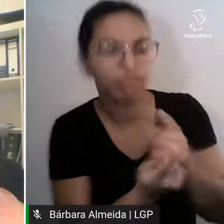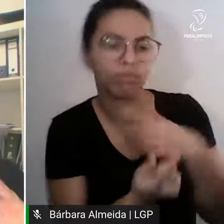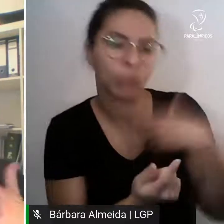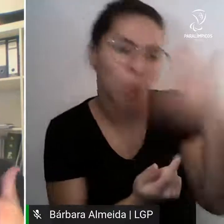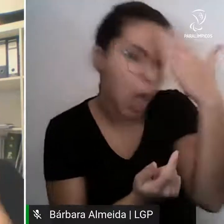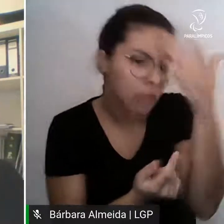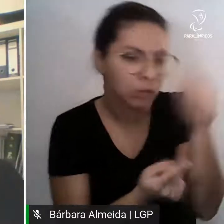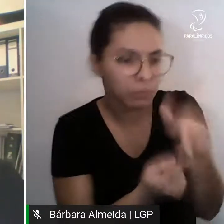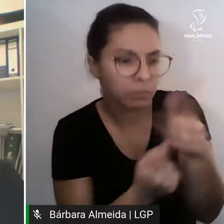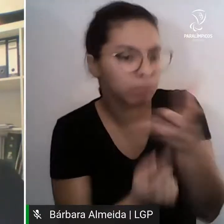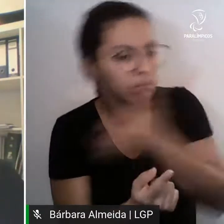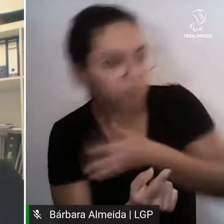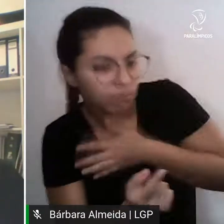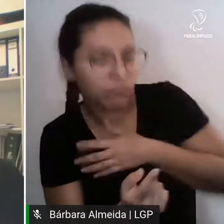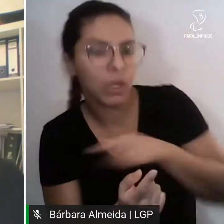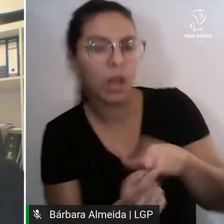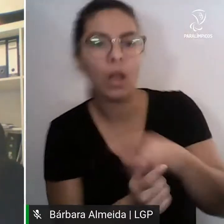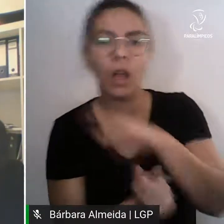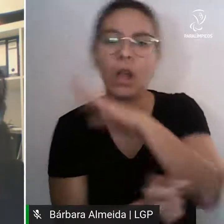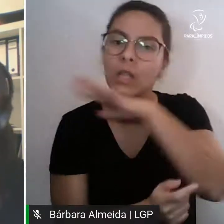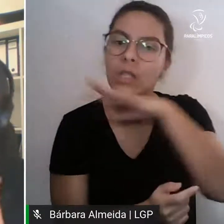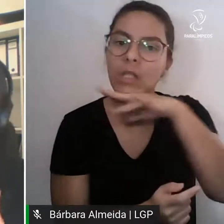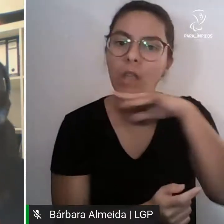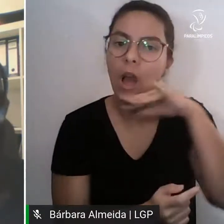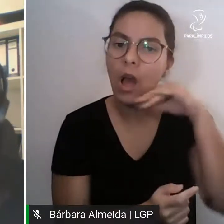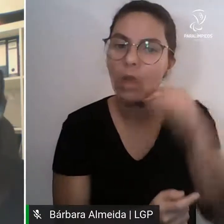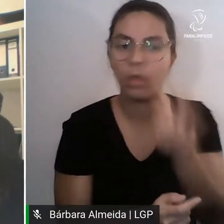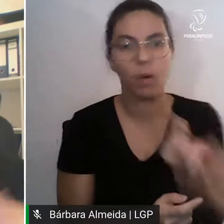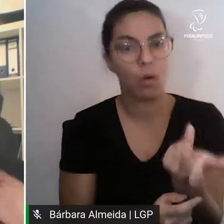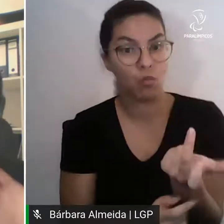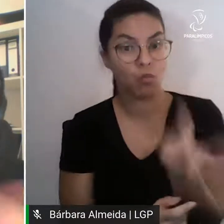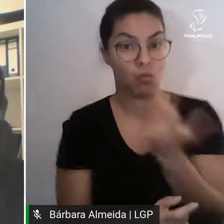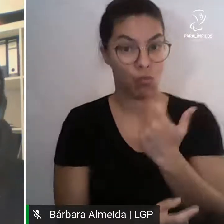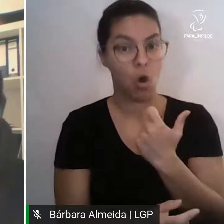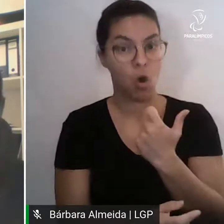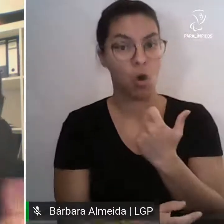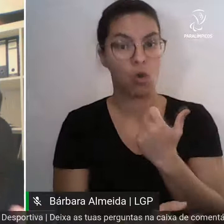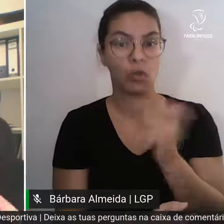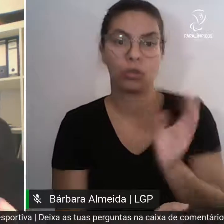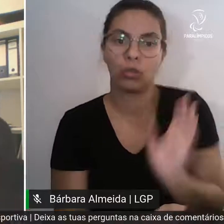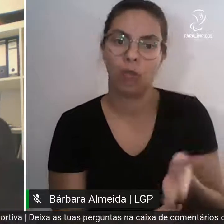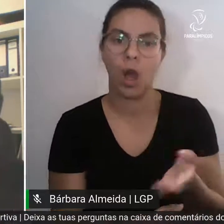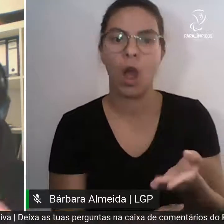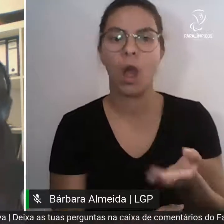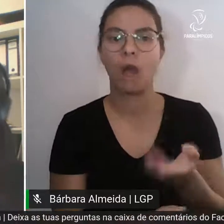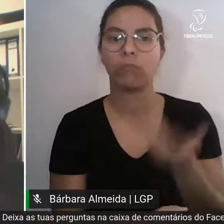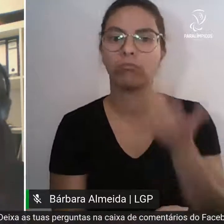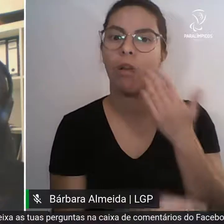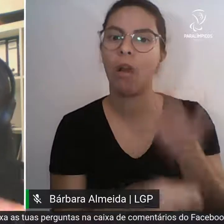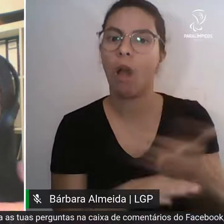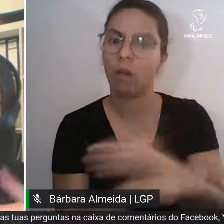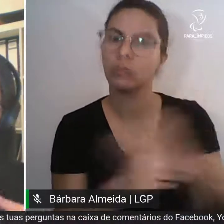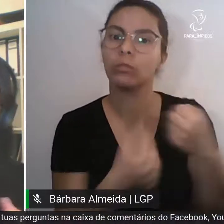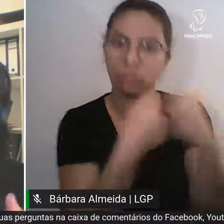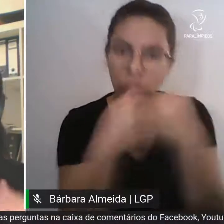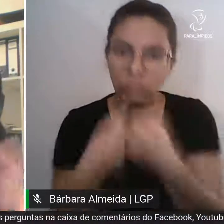E a resposta gira que nós tivemos de atletas já com participações em campeonatos do mundo e em jogos paralímpicos,